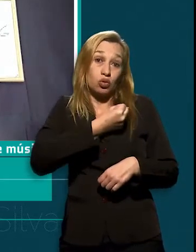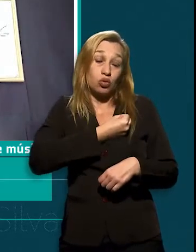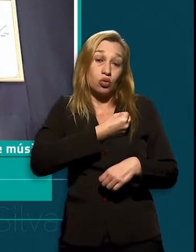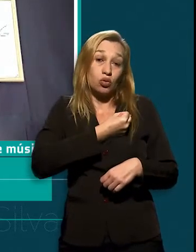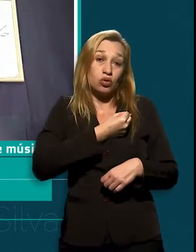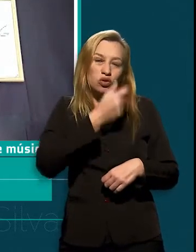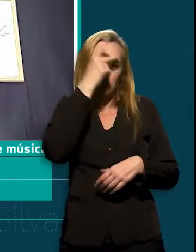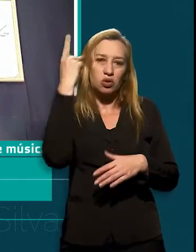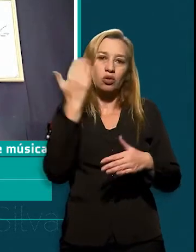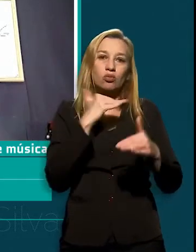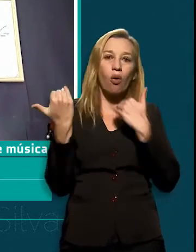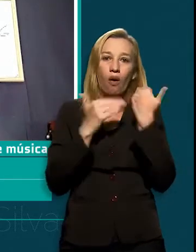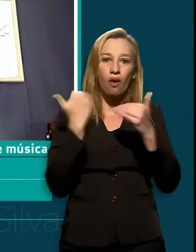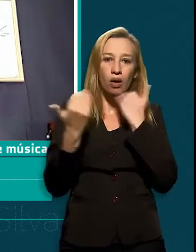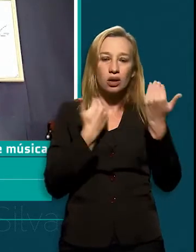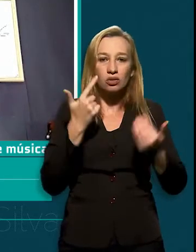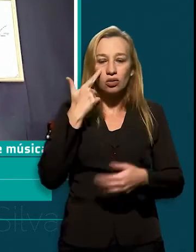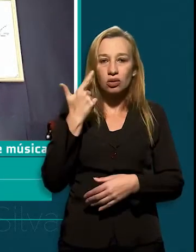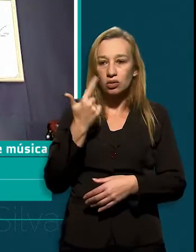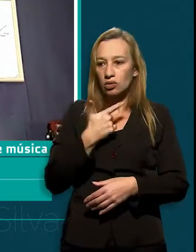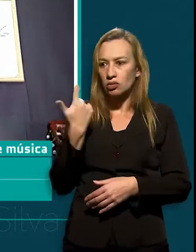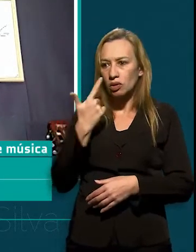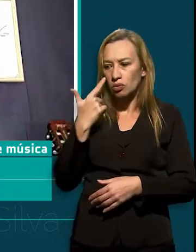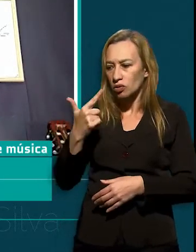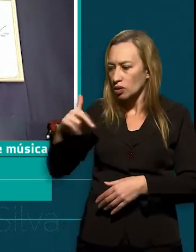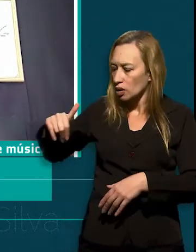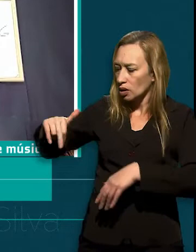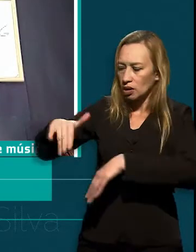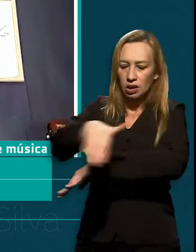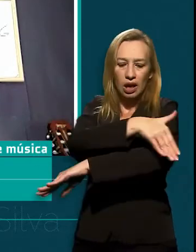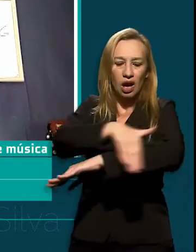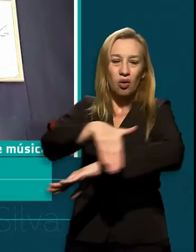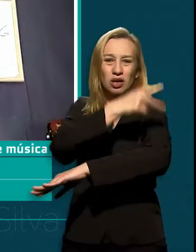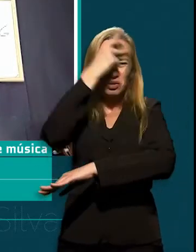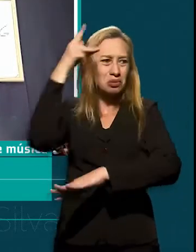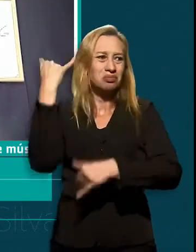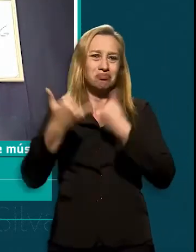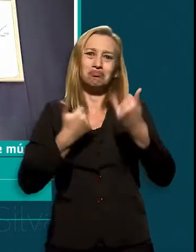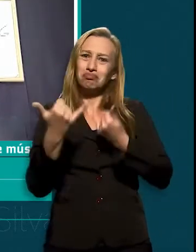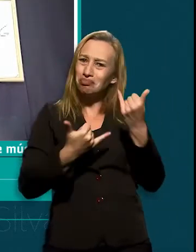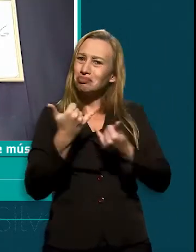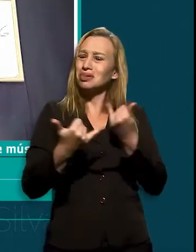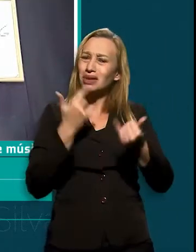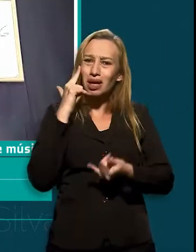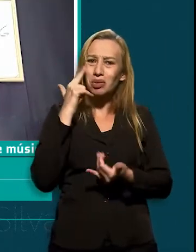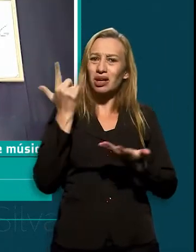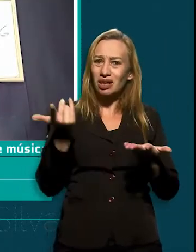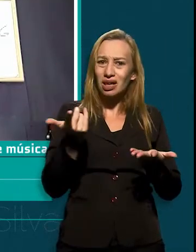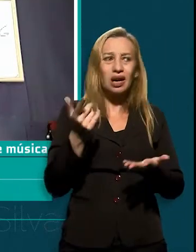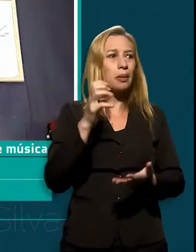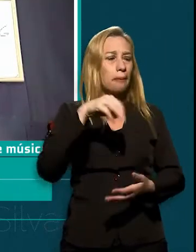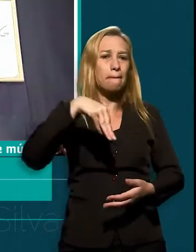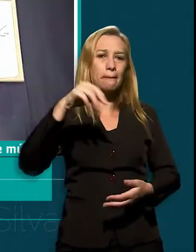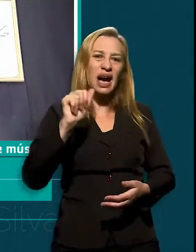está de mortes e a gente vai andando pelas ruas, as pessoas estão achando que isso é brincadeira, eu acredito